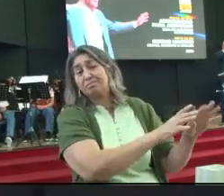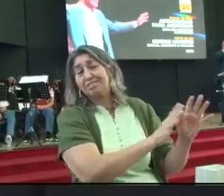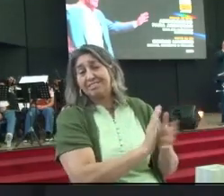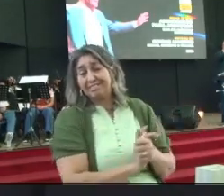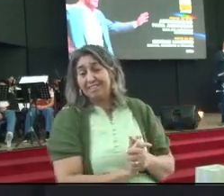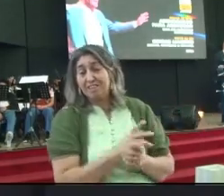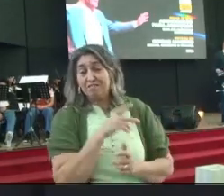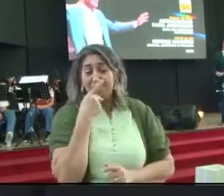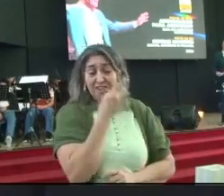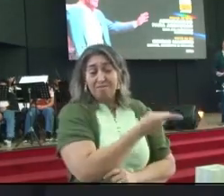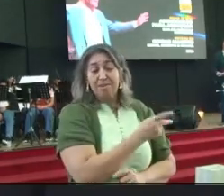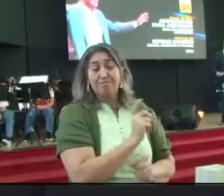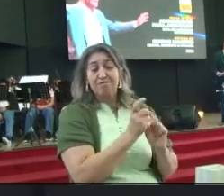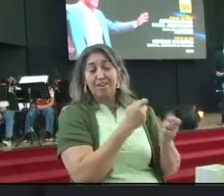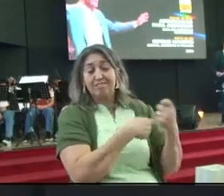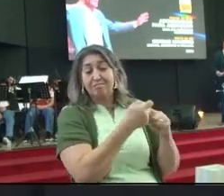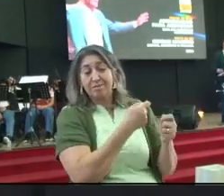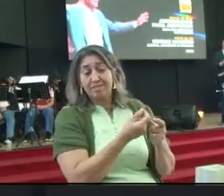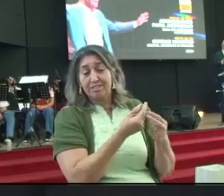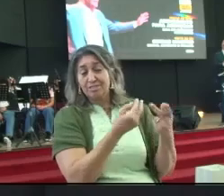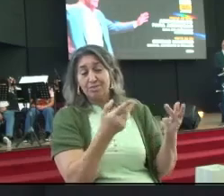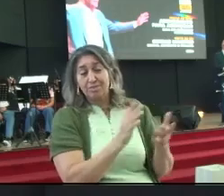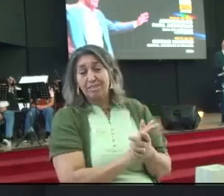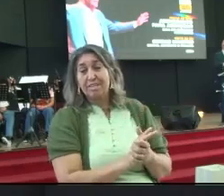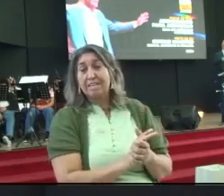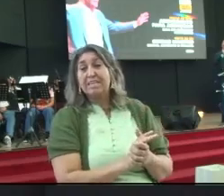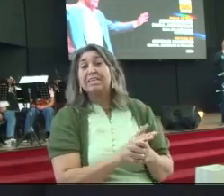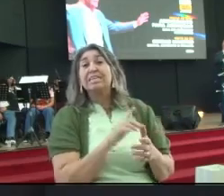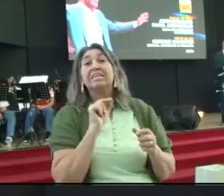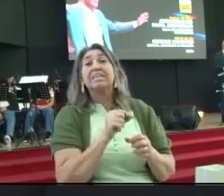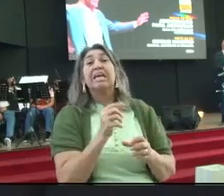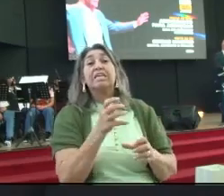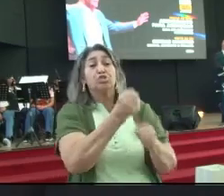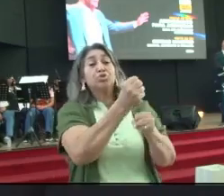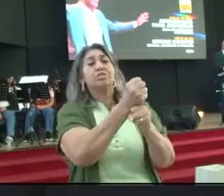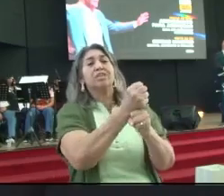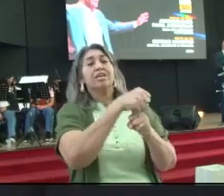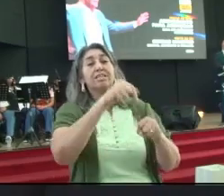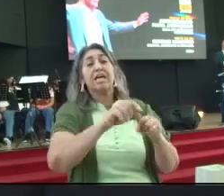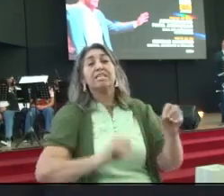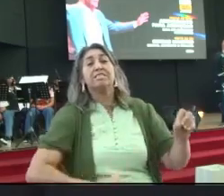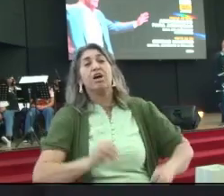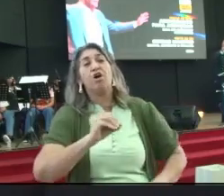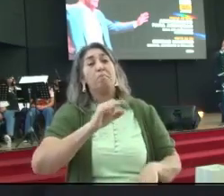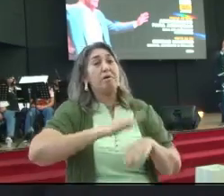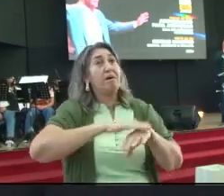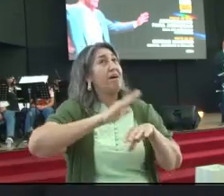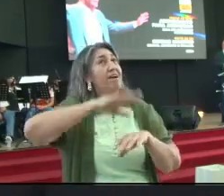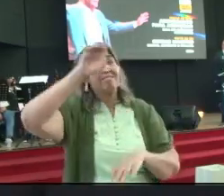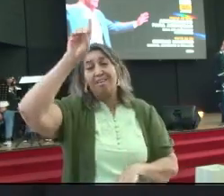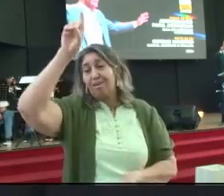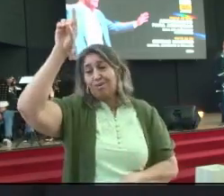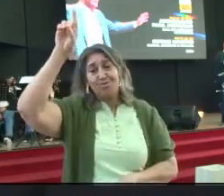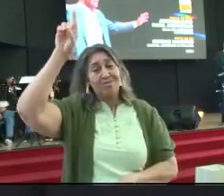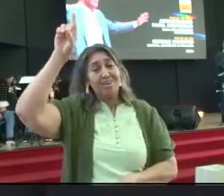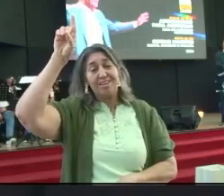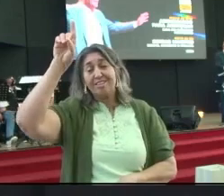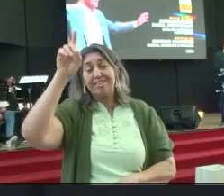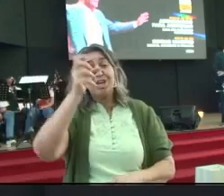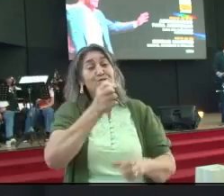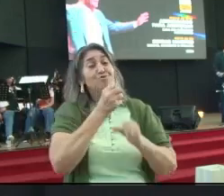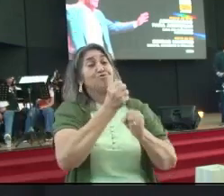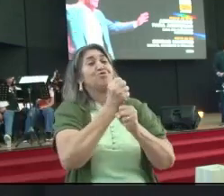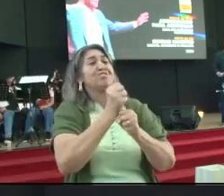Eu já disse para ele, quem sustenta esta obra é o Senhor